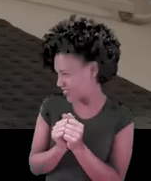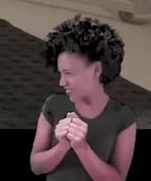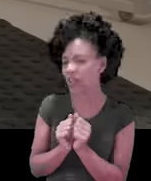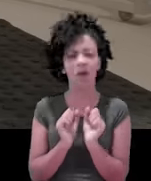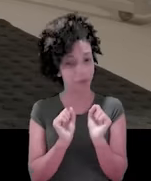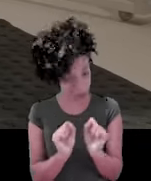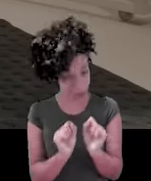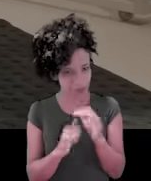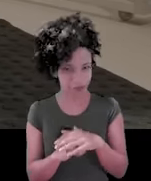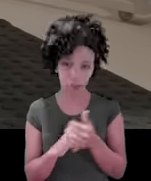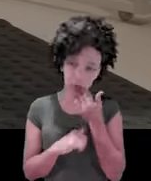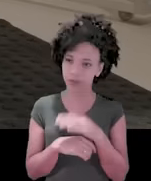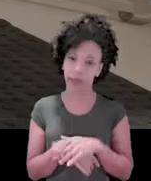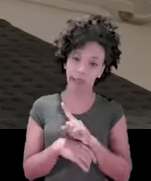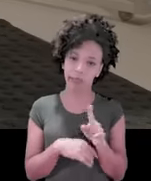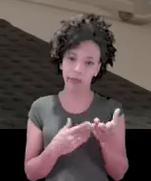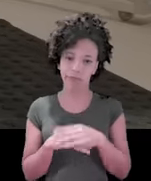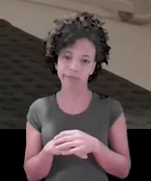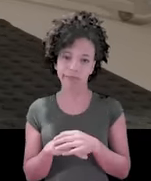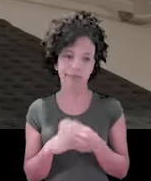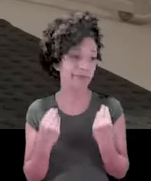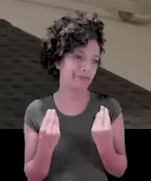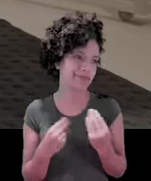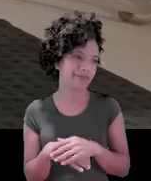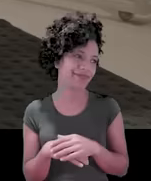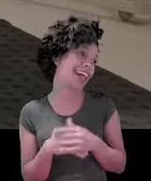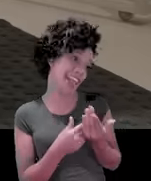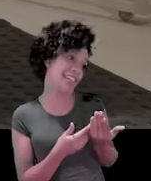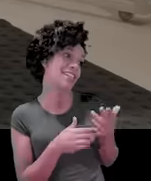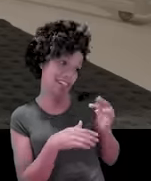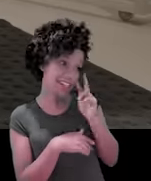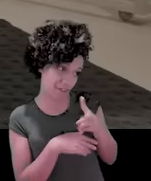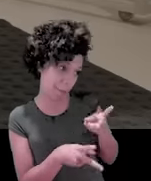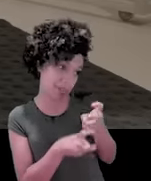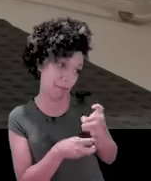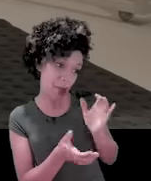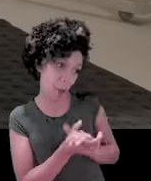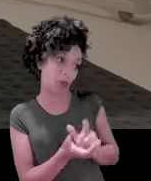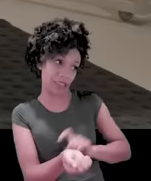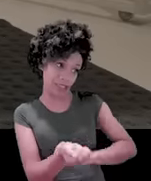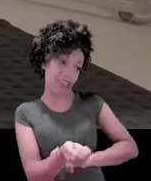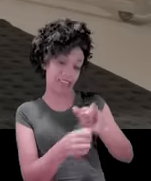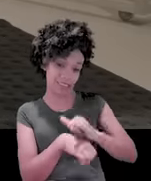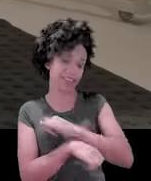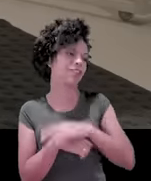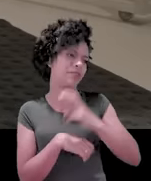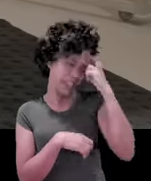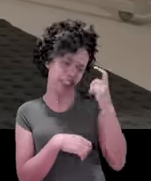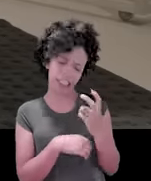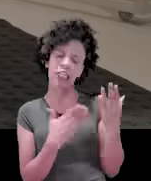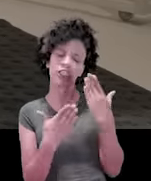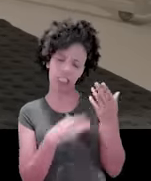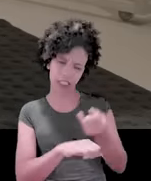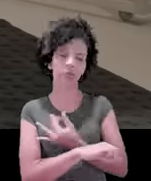pode vou falar não dá para você ver se eu não quero stress eu sou casado e ela não haviam Inteligência Emocional